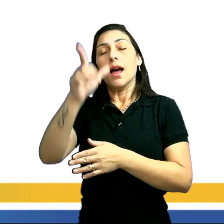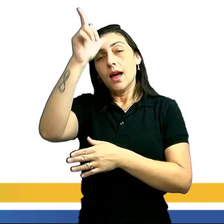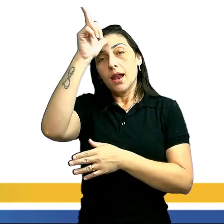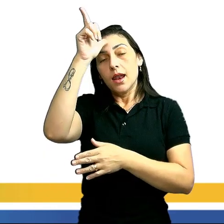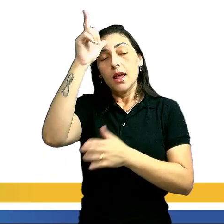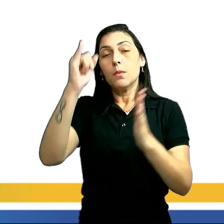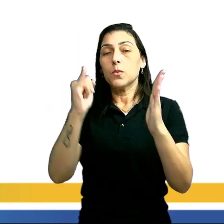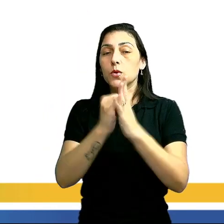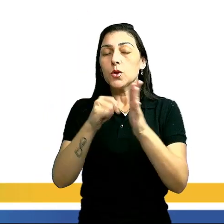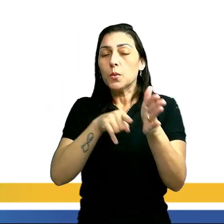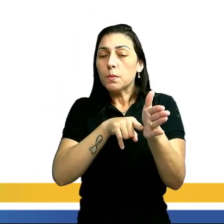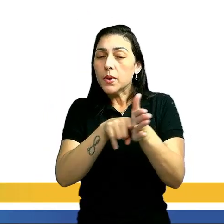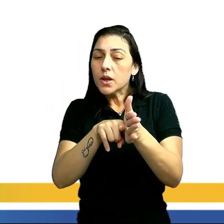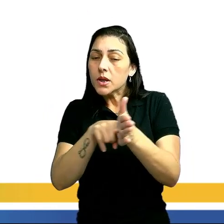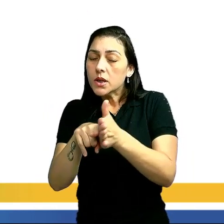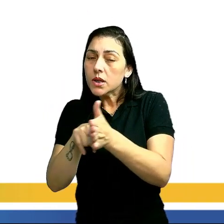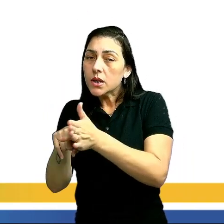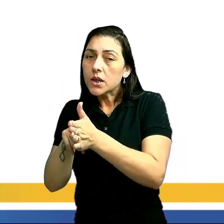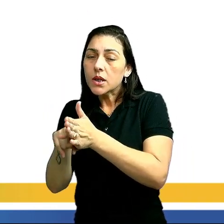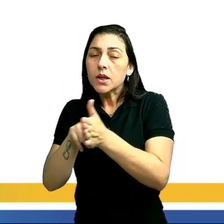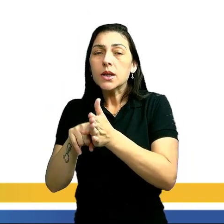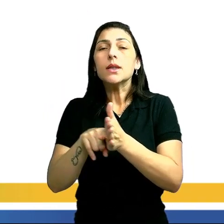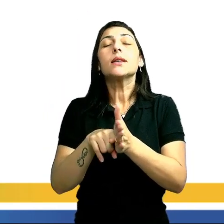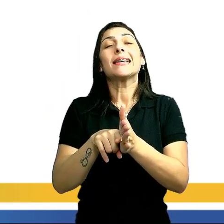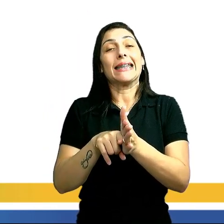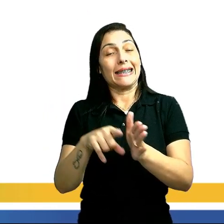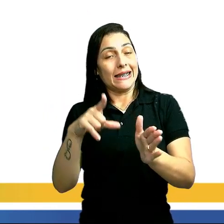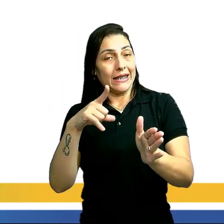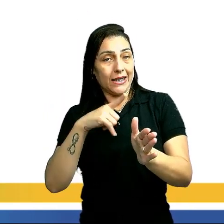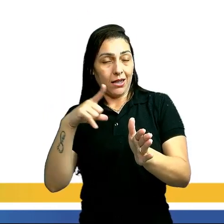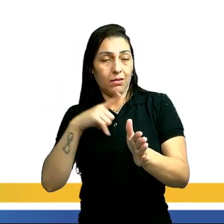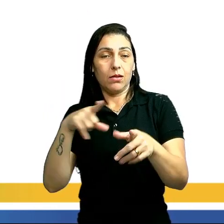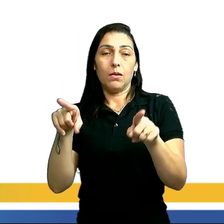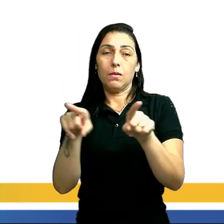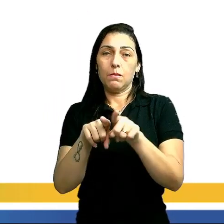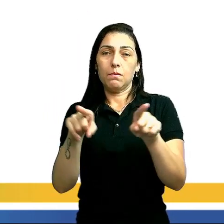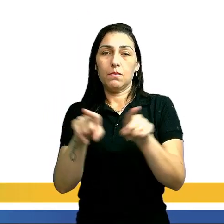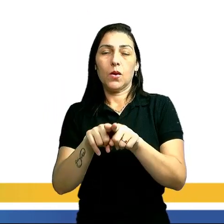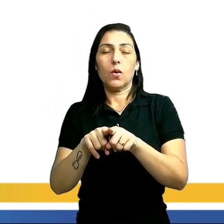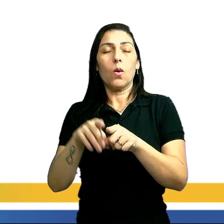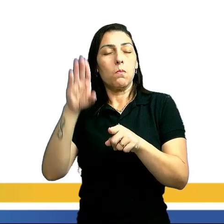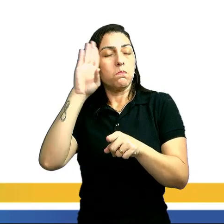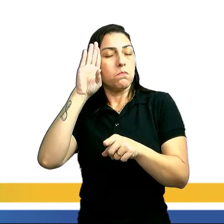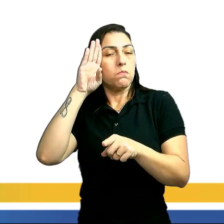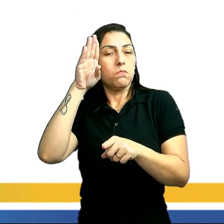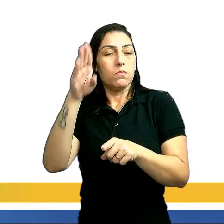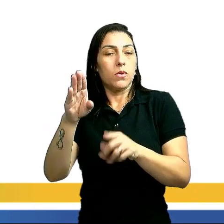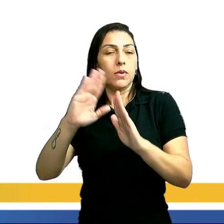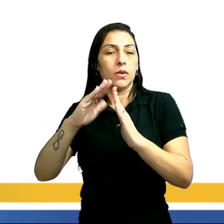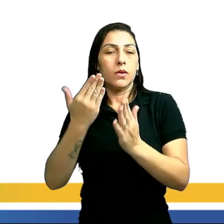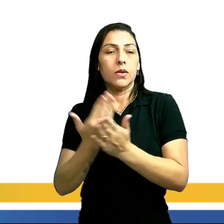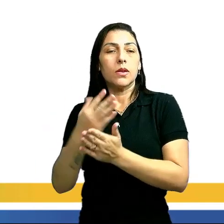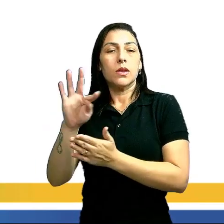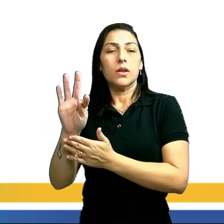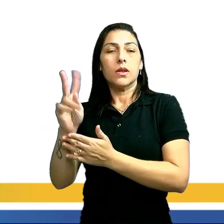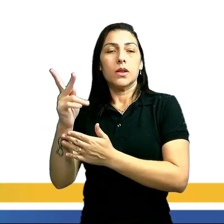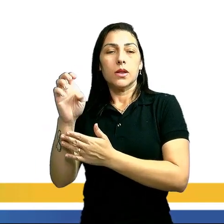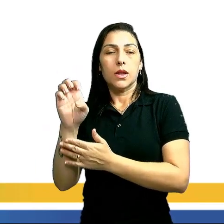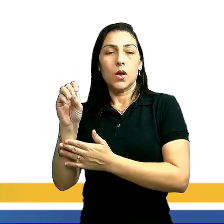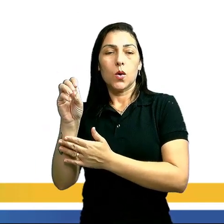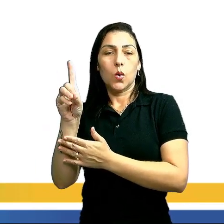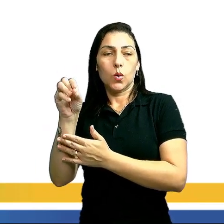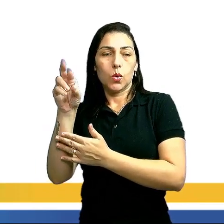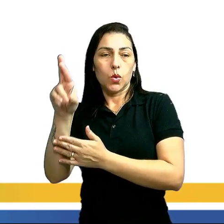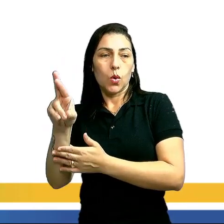O Instituto de Pesquisa principalmente, e nós temos como figuras centrais da escola de Frankfurt o Theodor Adorno, o